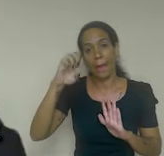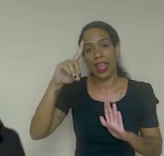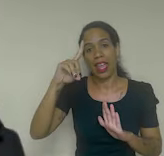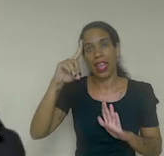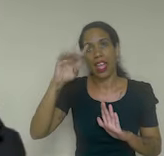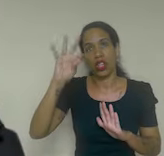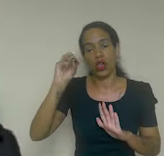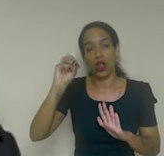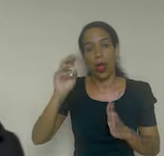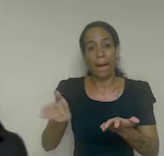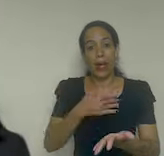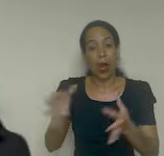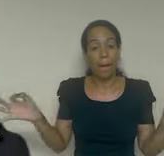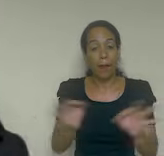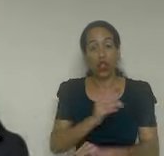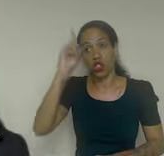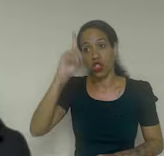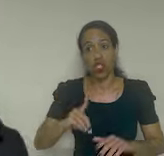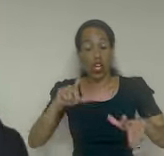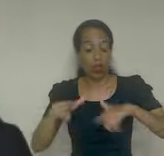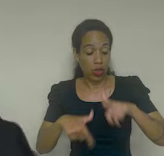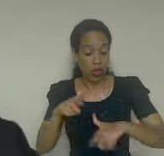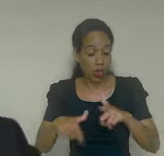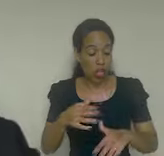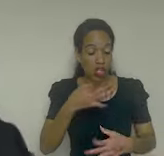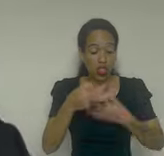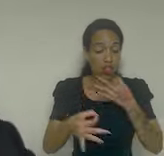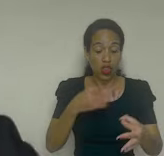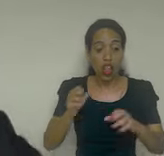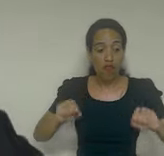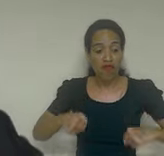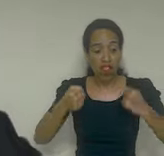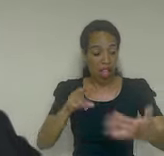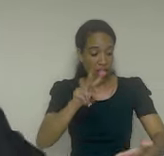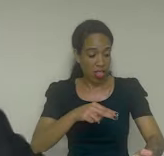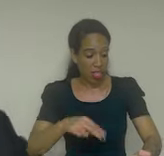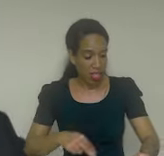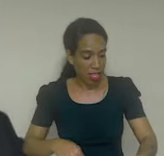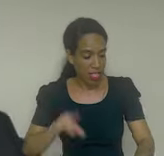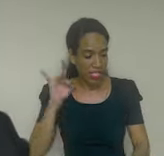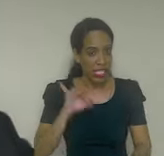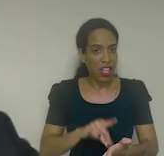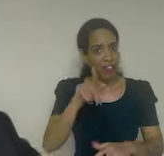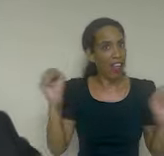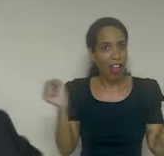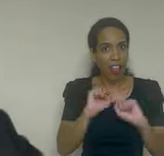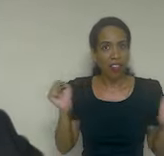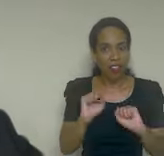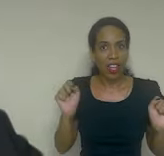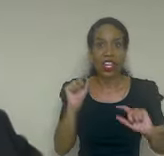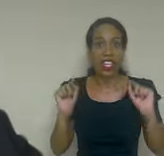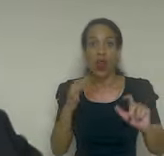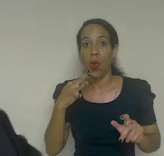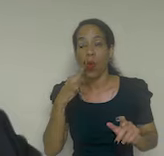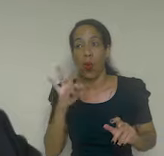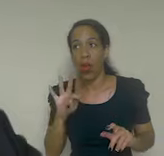é um manual prático de direito do trabalho. Né? Eu sugiro e indico fortemente a leitura, tenho certeza que vocês vão adorar. Para quem